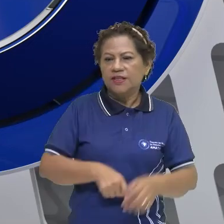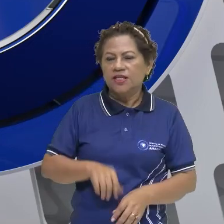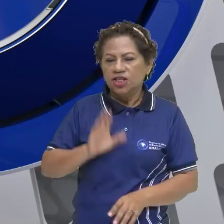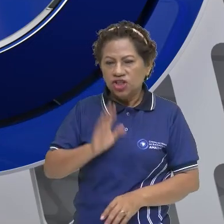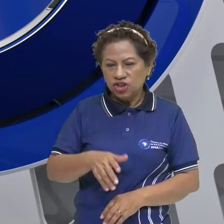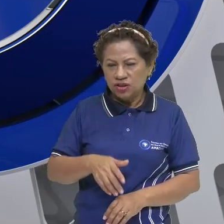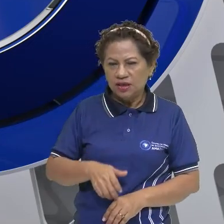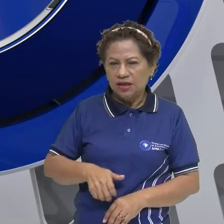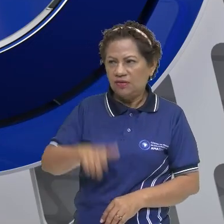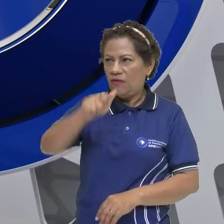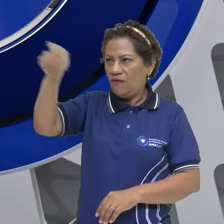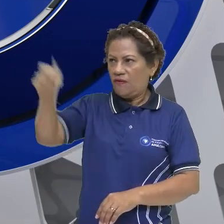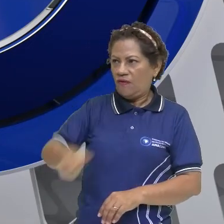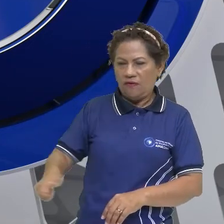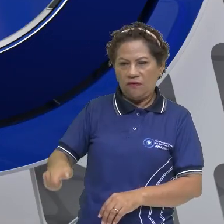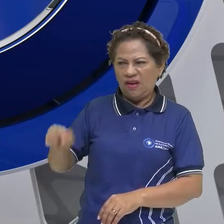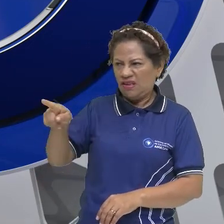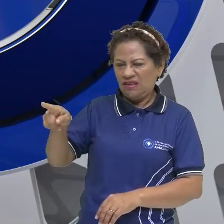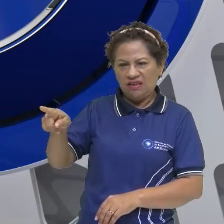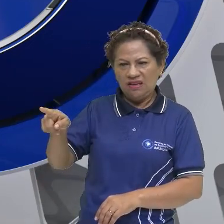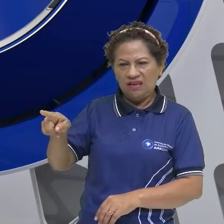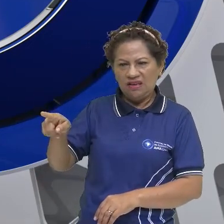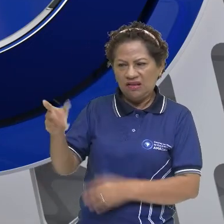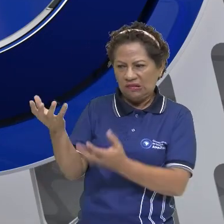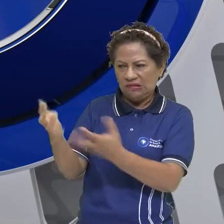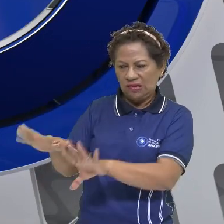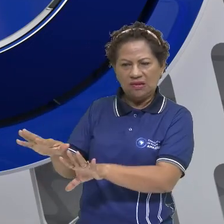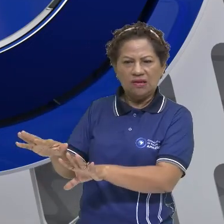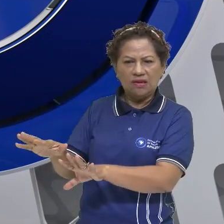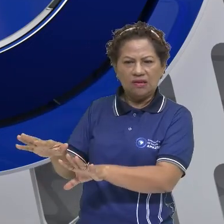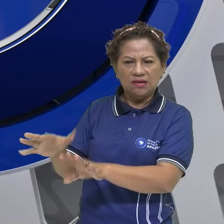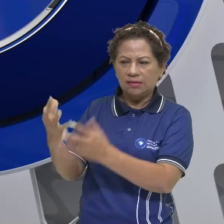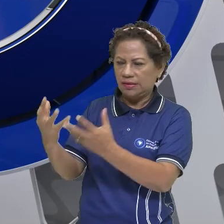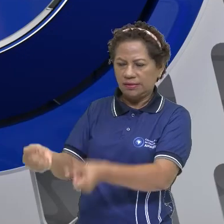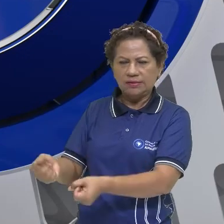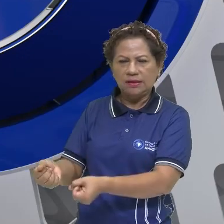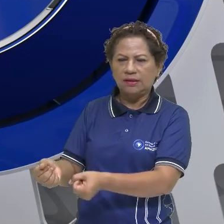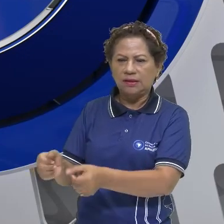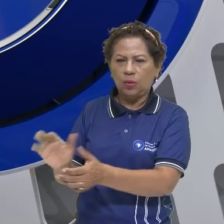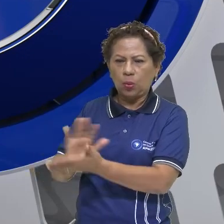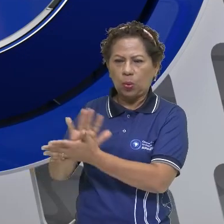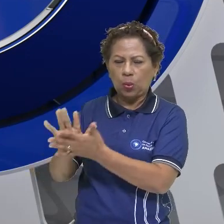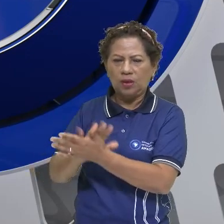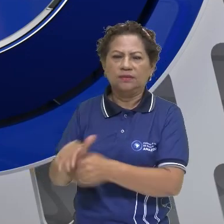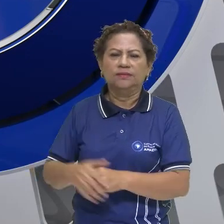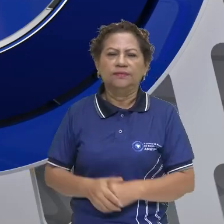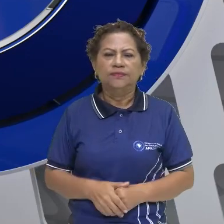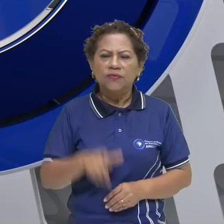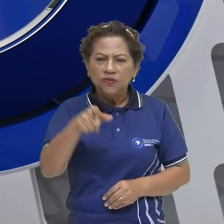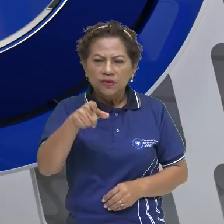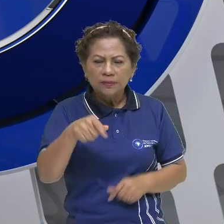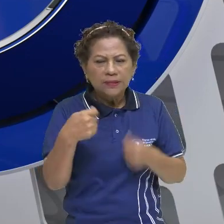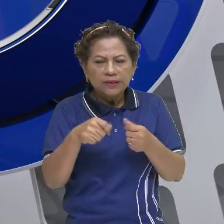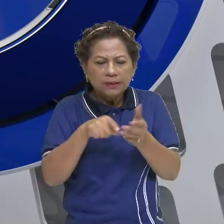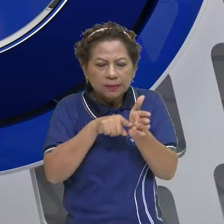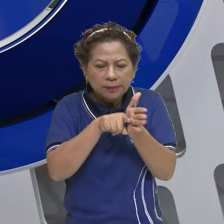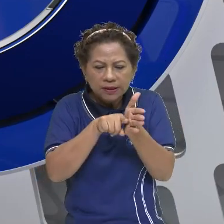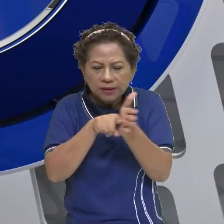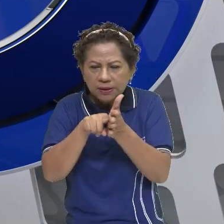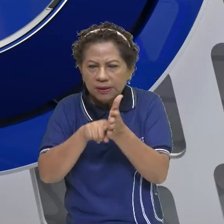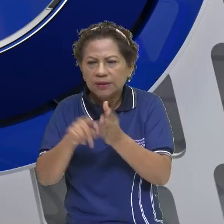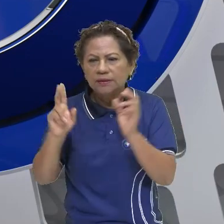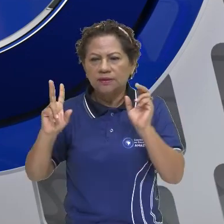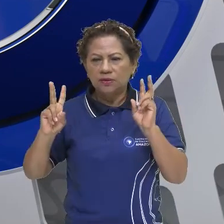vocês de repente tiveram interesse, viram essas obras belíssimas do grafite, dá um Google, pesquisa mais sobre o